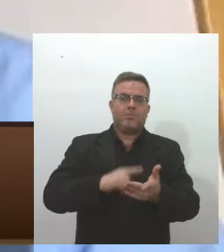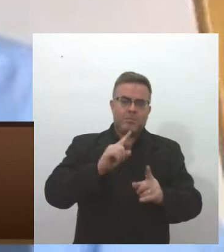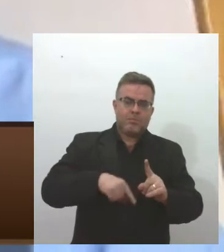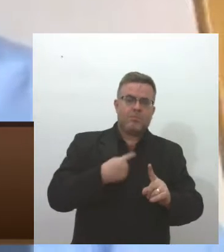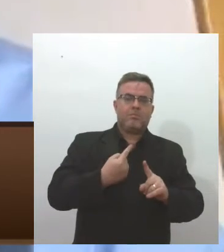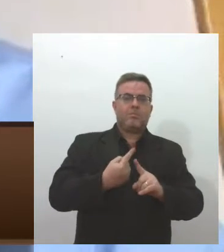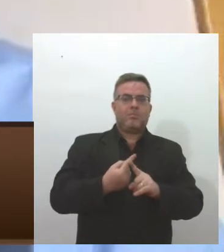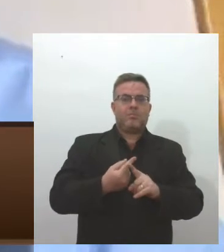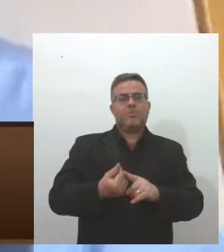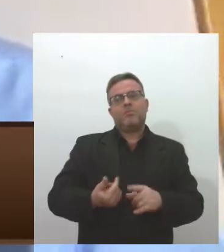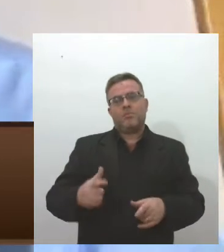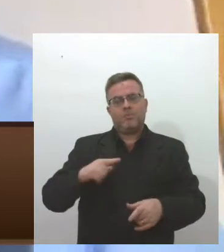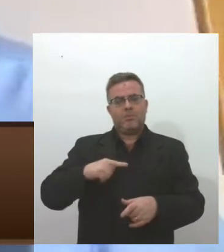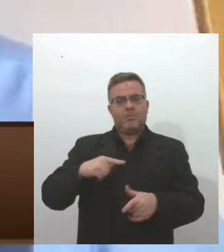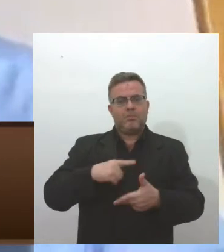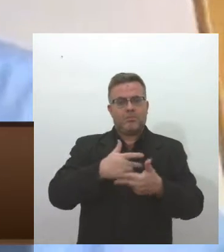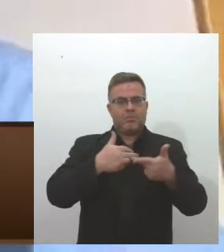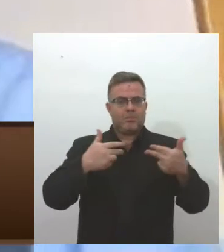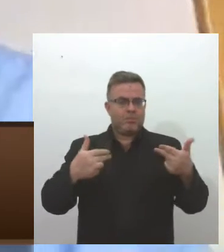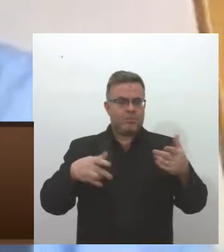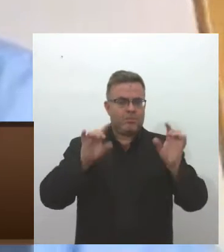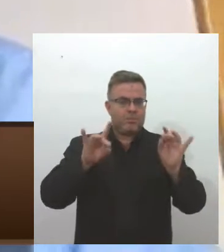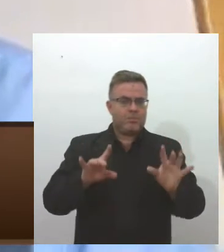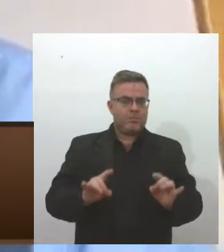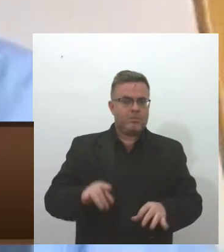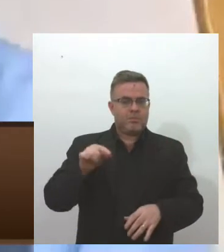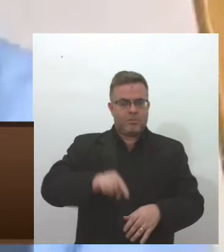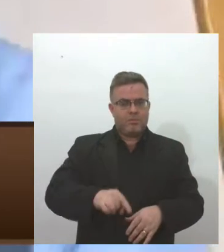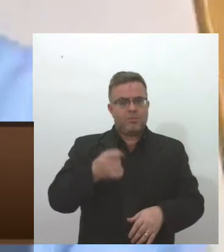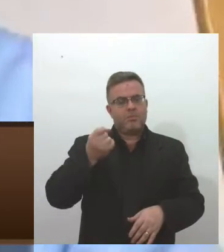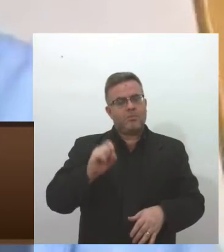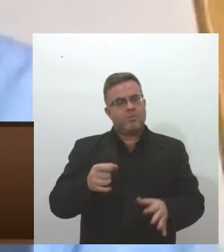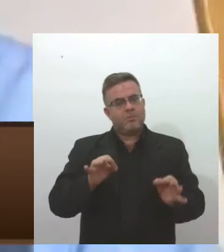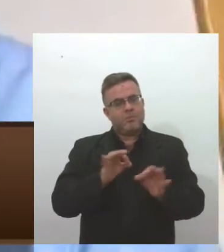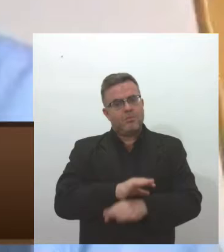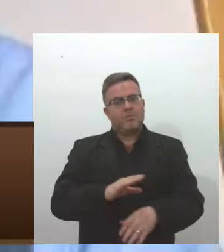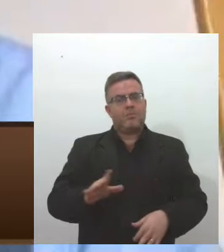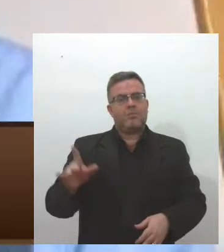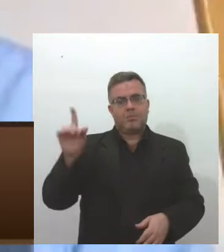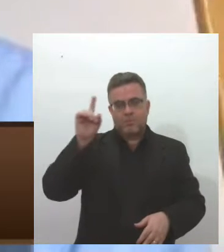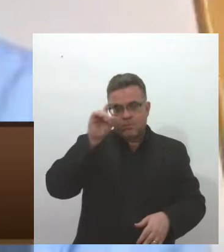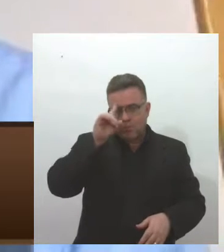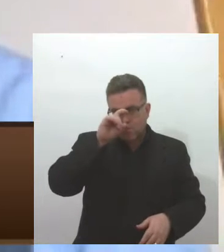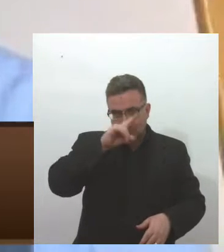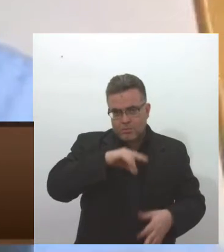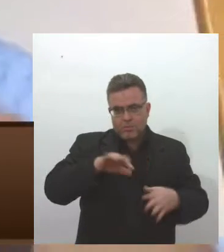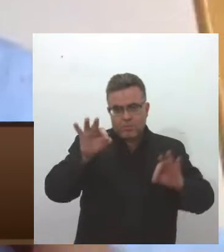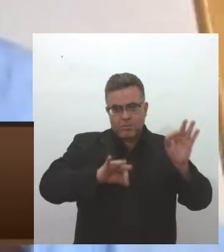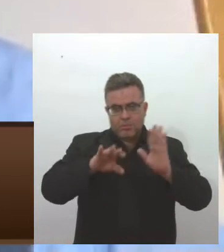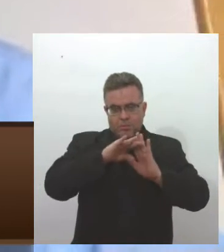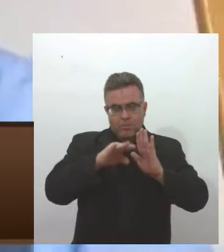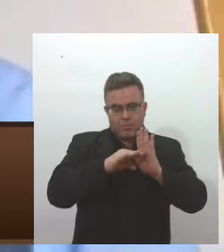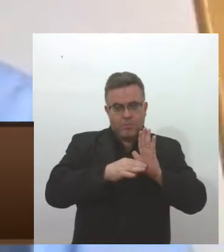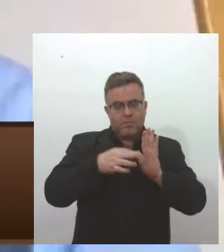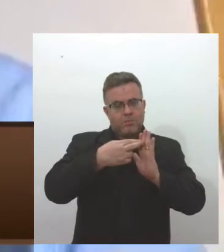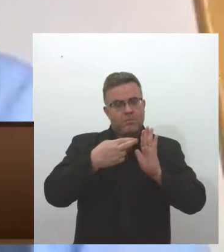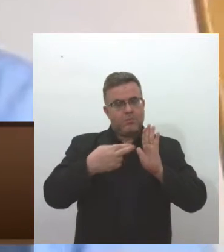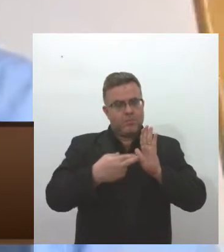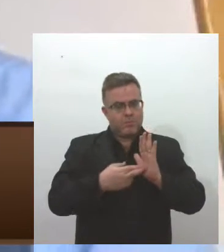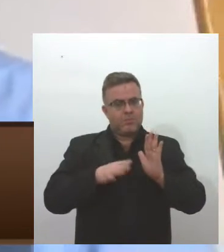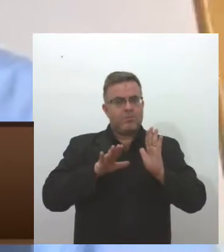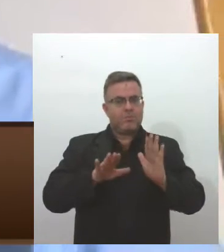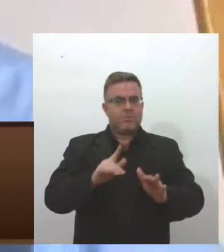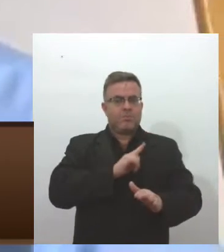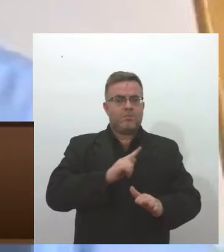nós acabamos de falar. Mas sabemos e concordamos que realmente não é fácil transpor todas essas regras no Brasil, mas o governo do estado